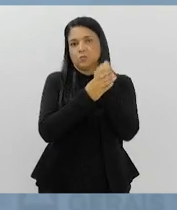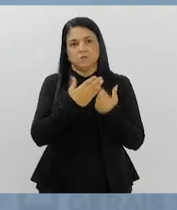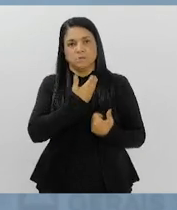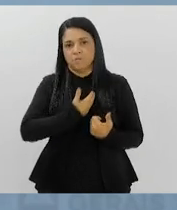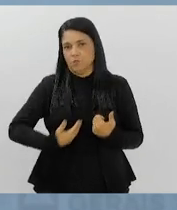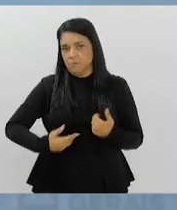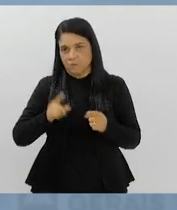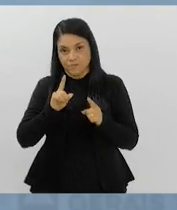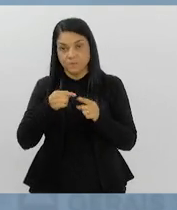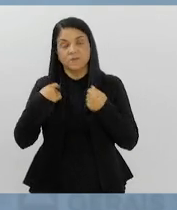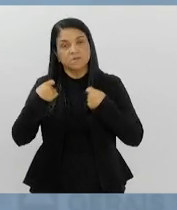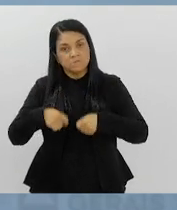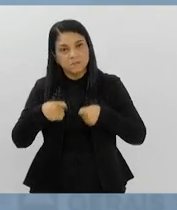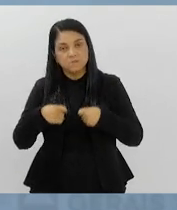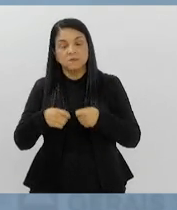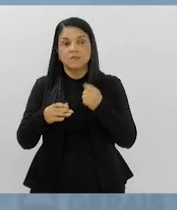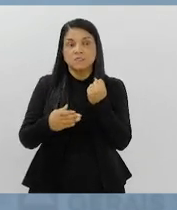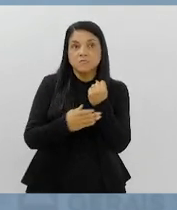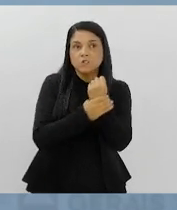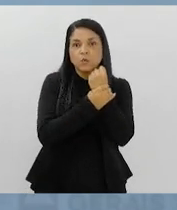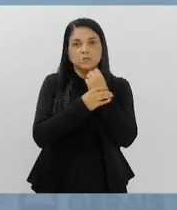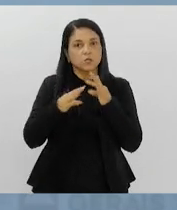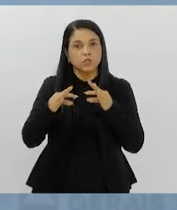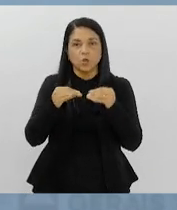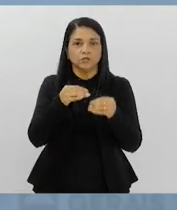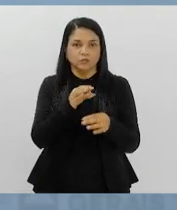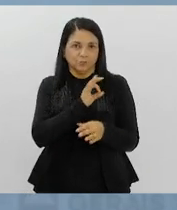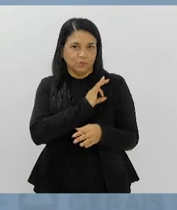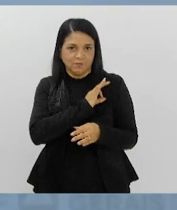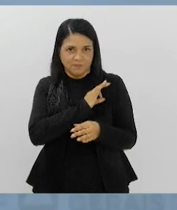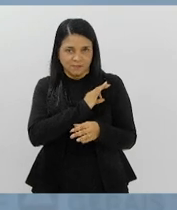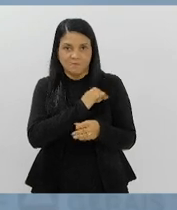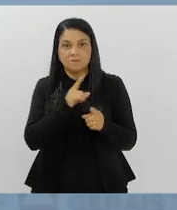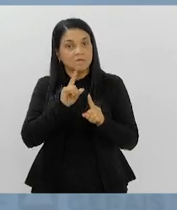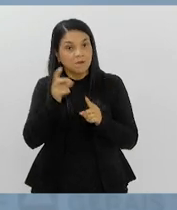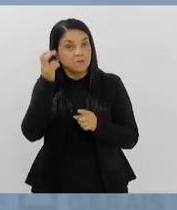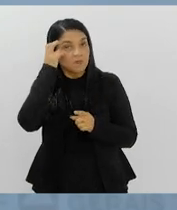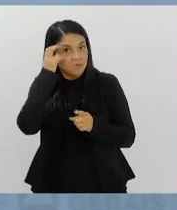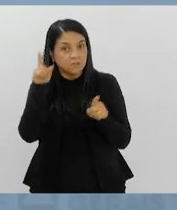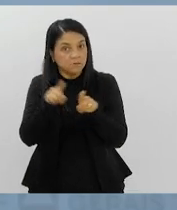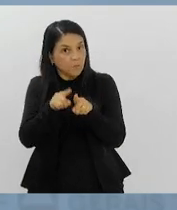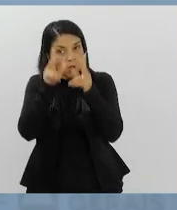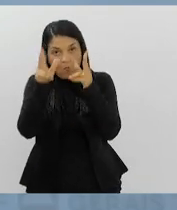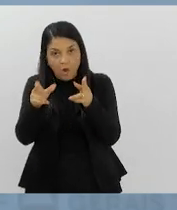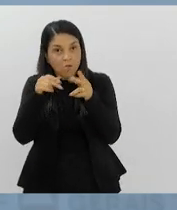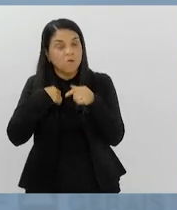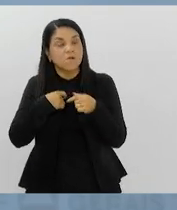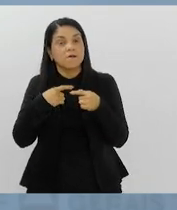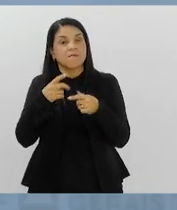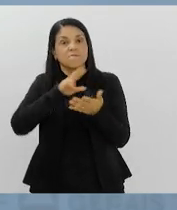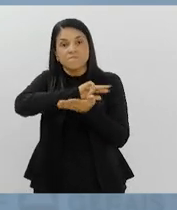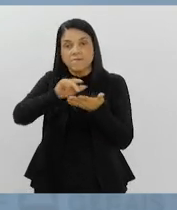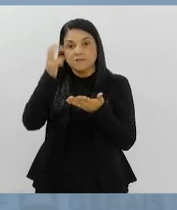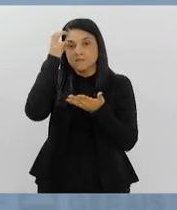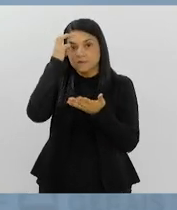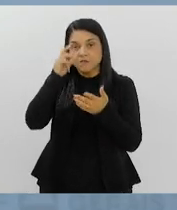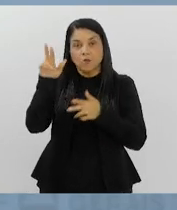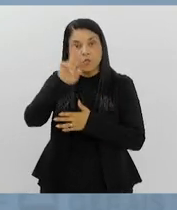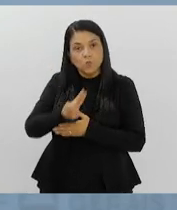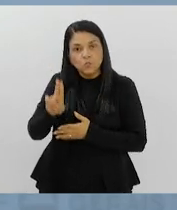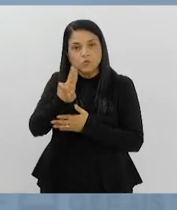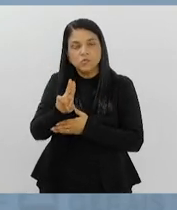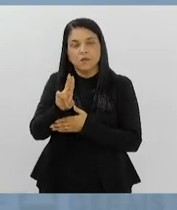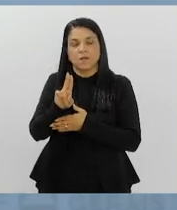mesmo o que o Coronel mencionou, né, que segurança não é algo só de polícia, inteligência também não, né? A inteligência é algo que é usado por várias, a gente tem até